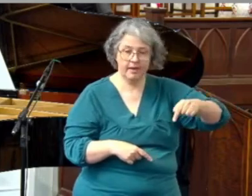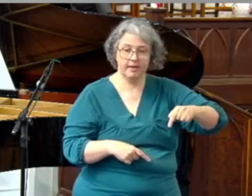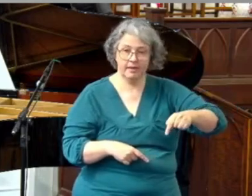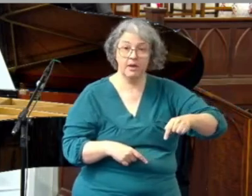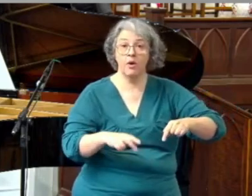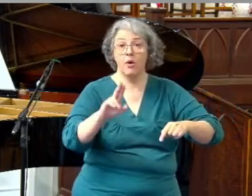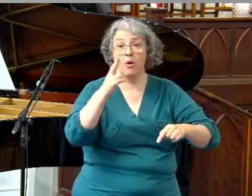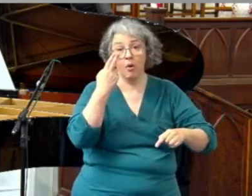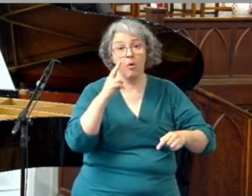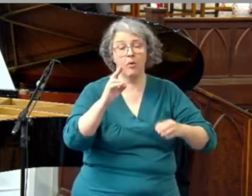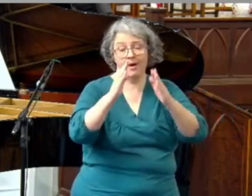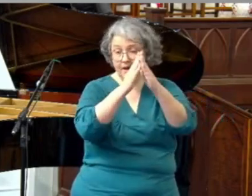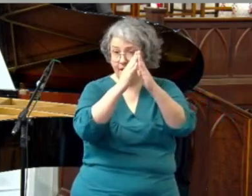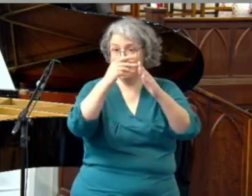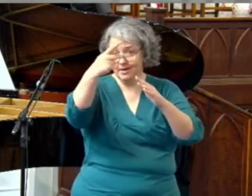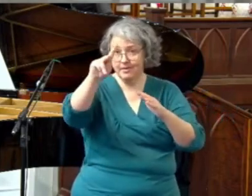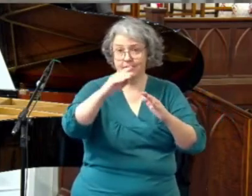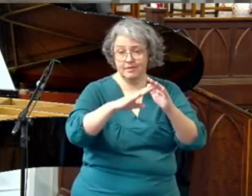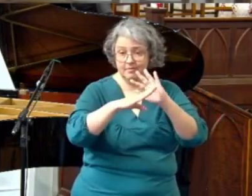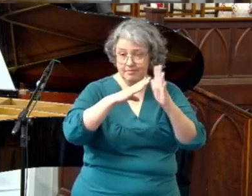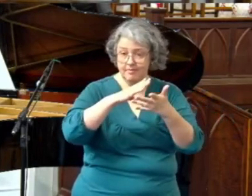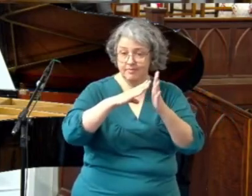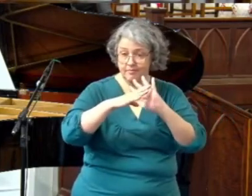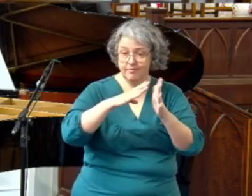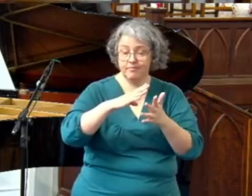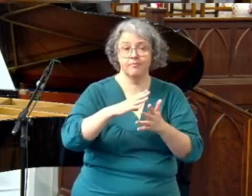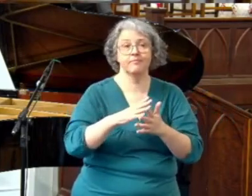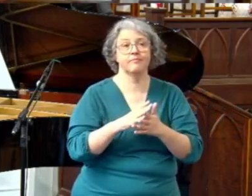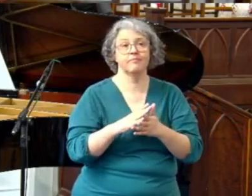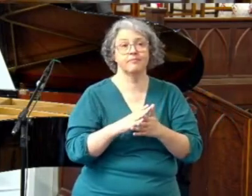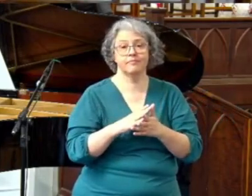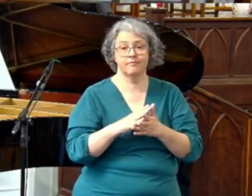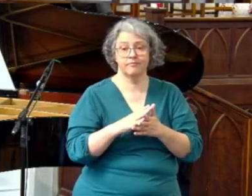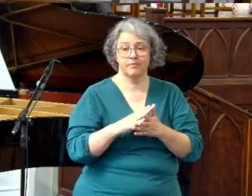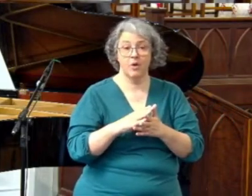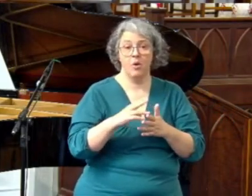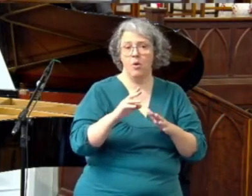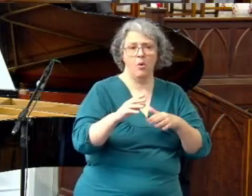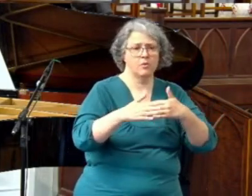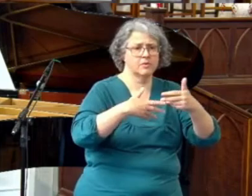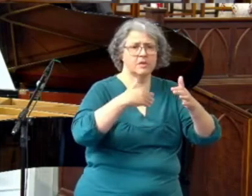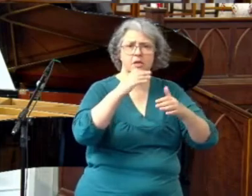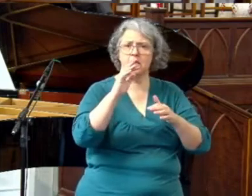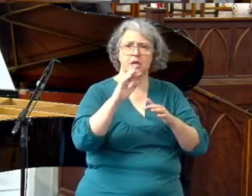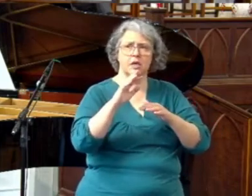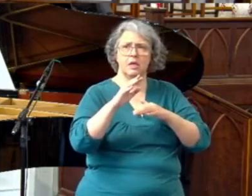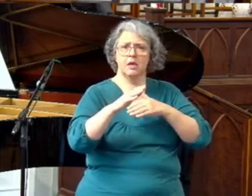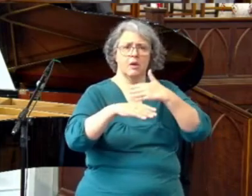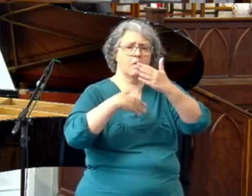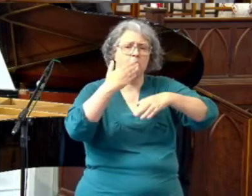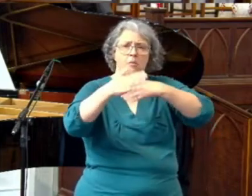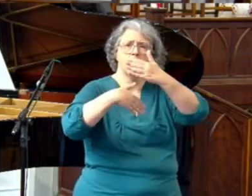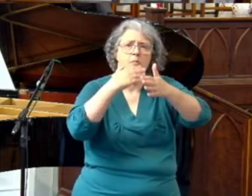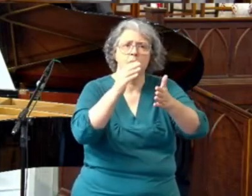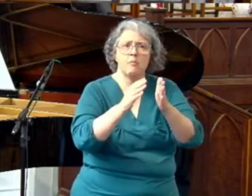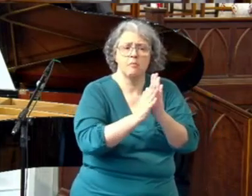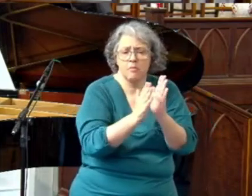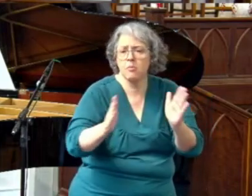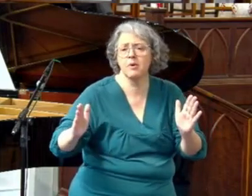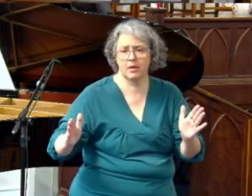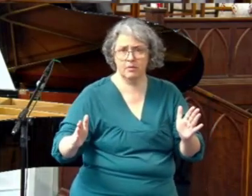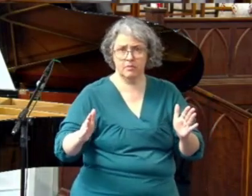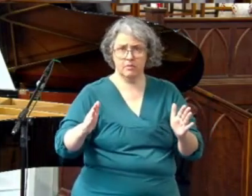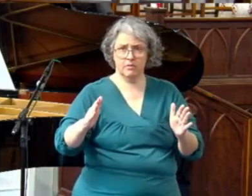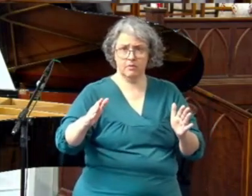casa ouvindo essa mensagem, ou aqueles que ouvirão essa mensagem em algum momento, se ouvirem a voz de